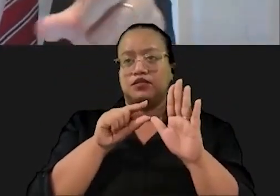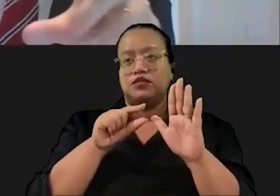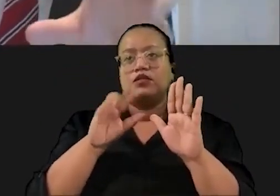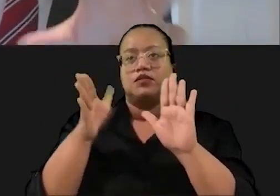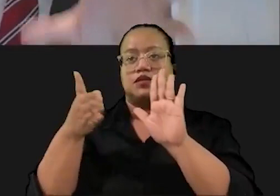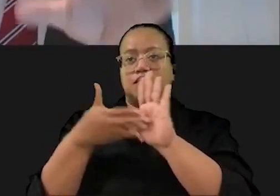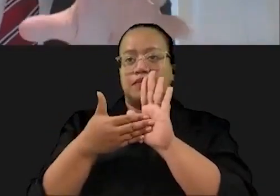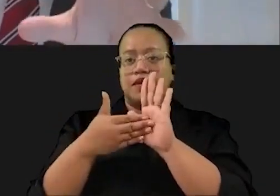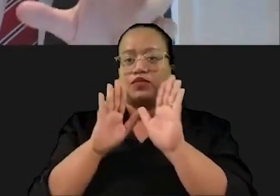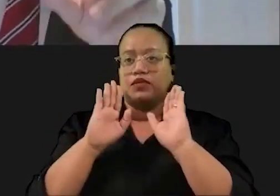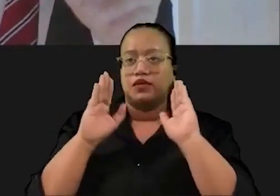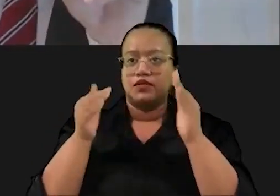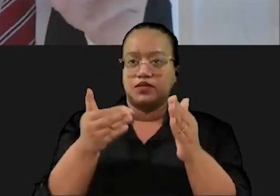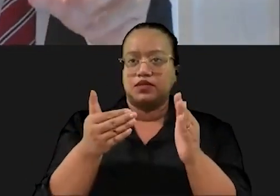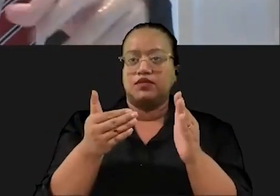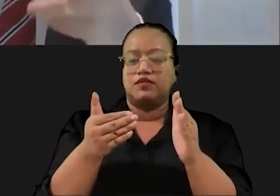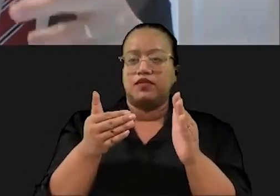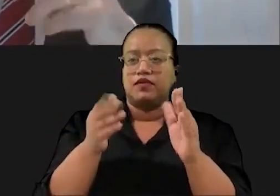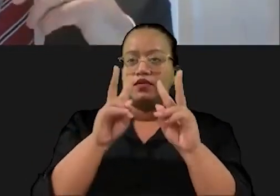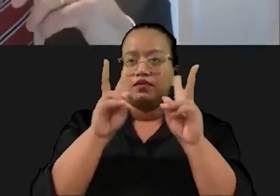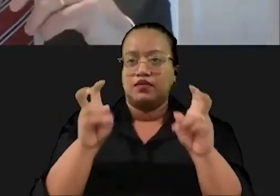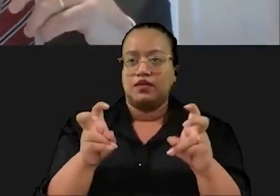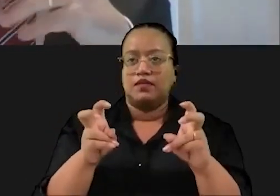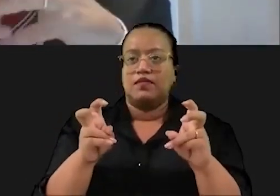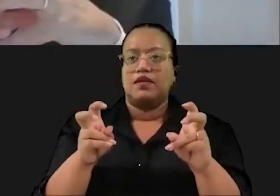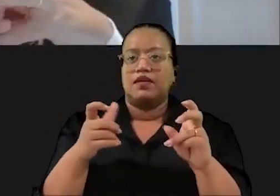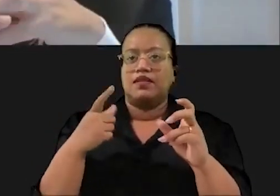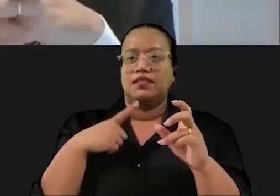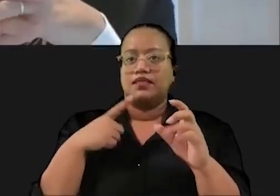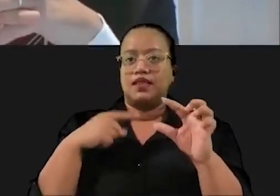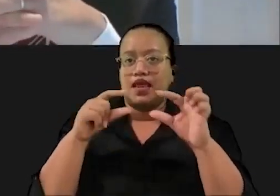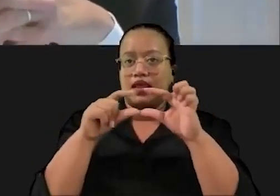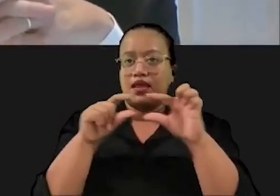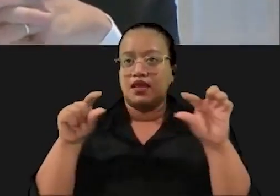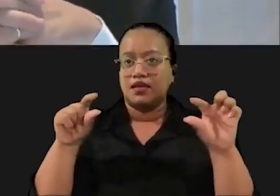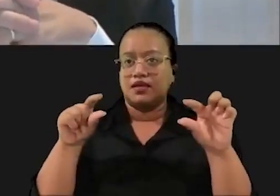citação essa oração aí, proposta pelo INSS,